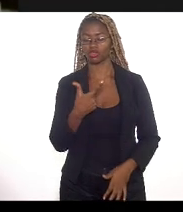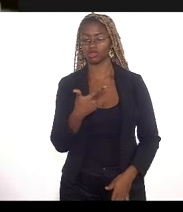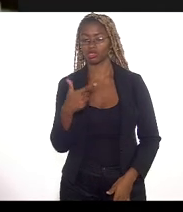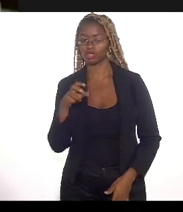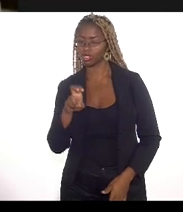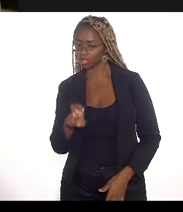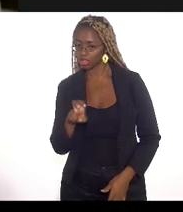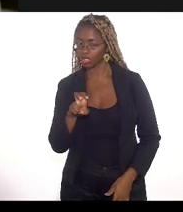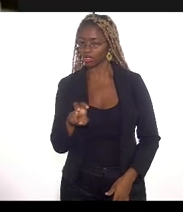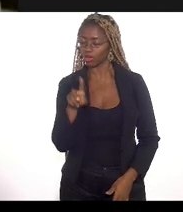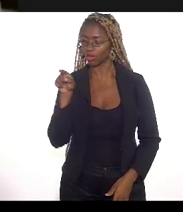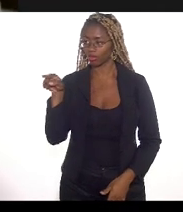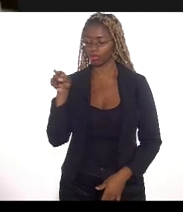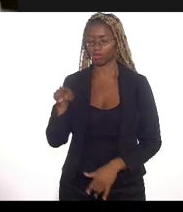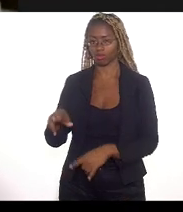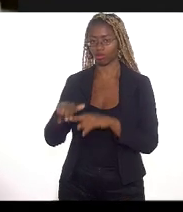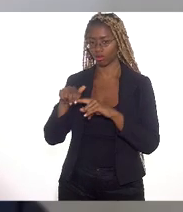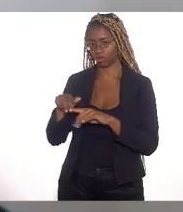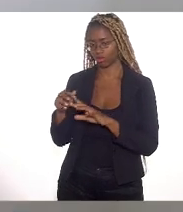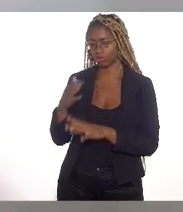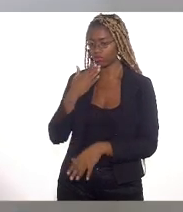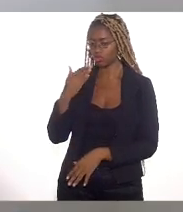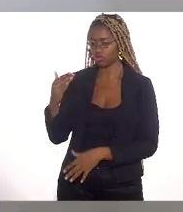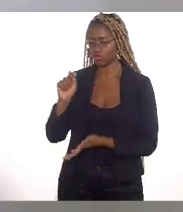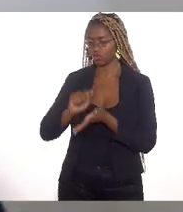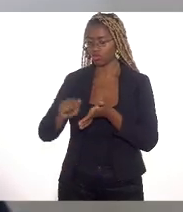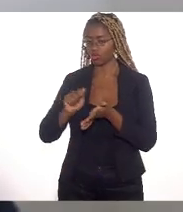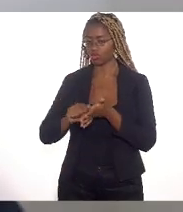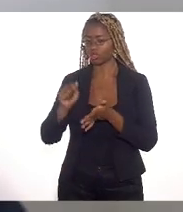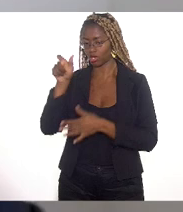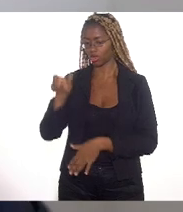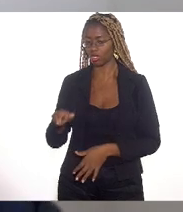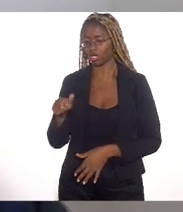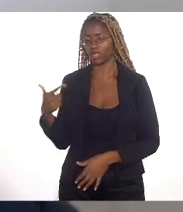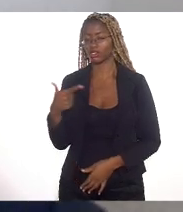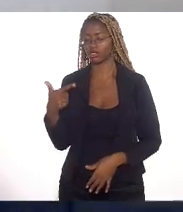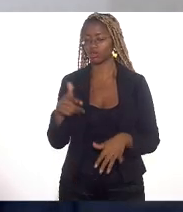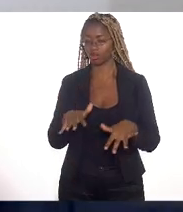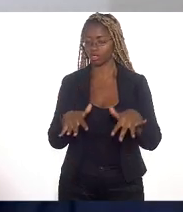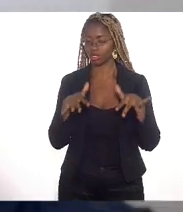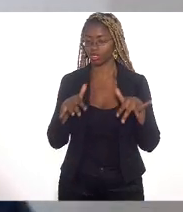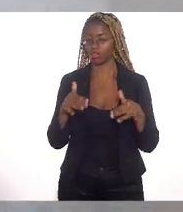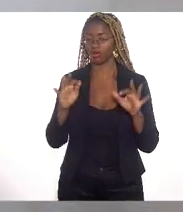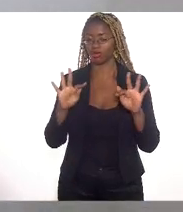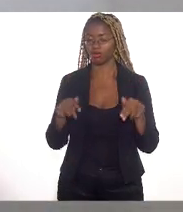a quiescência do autor. A segunda sessão está encerrada.